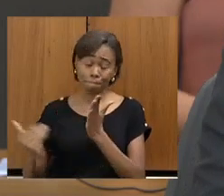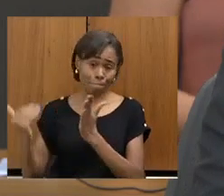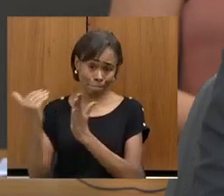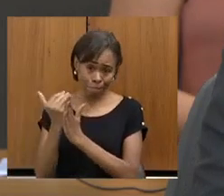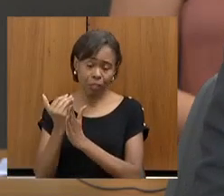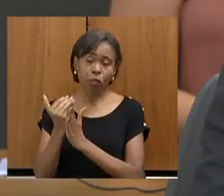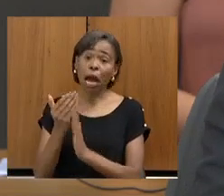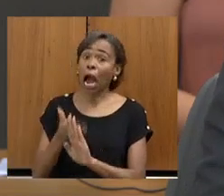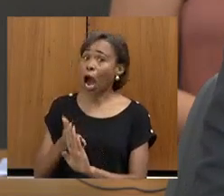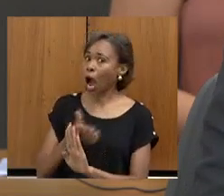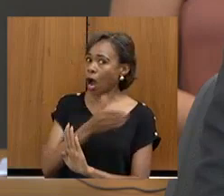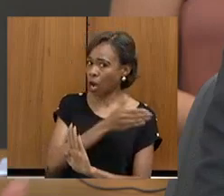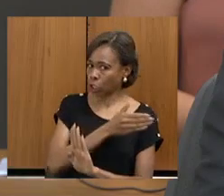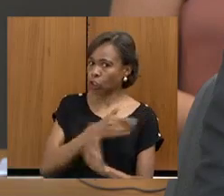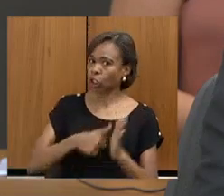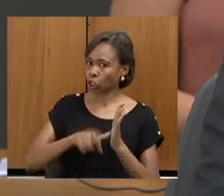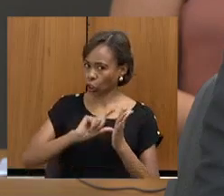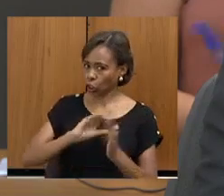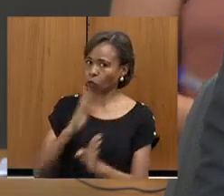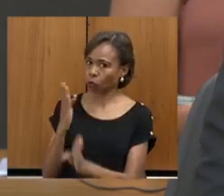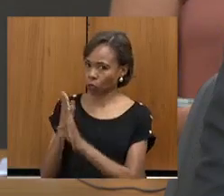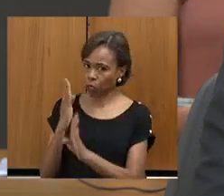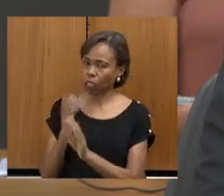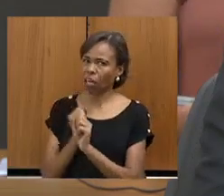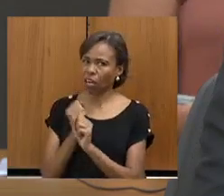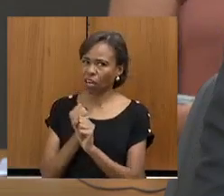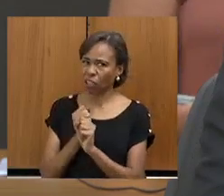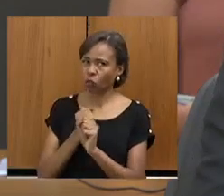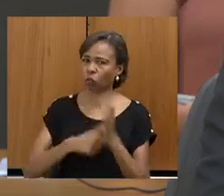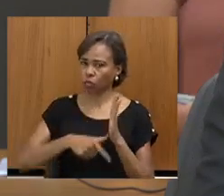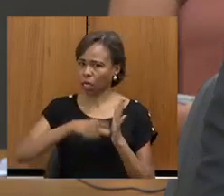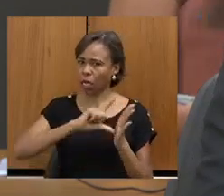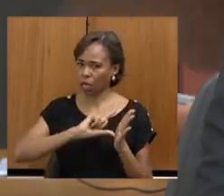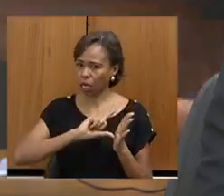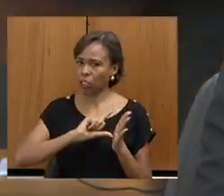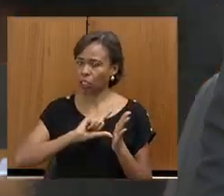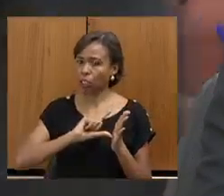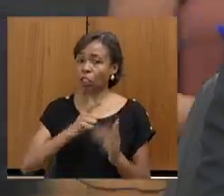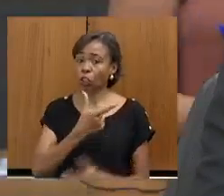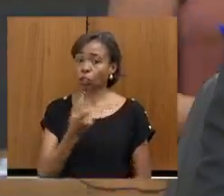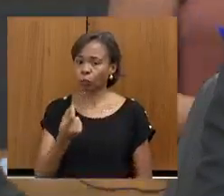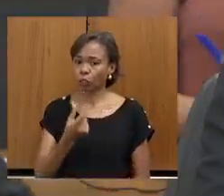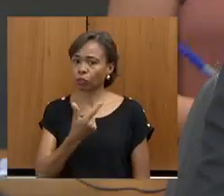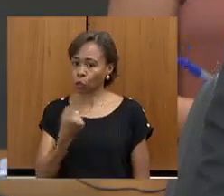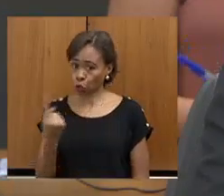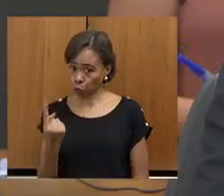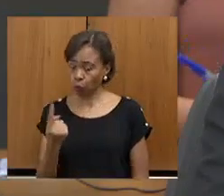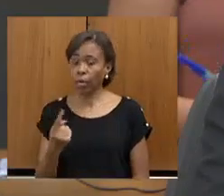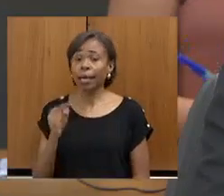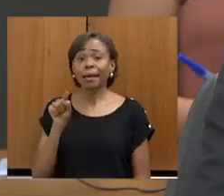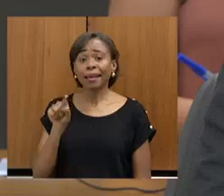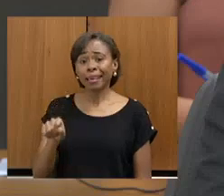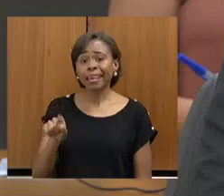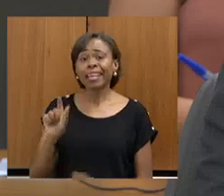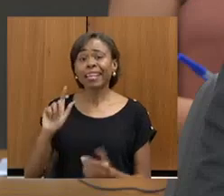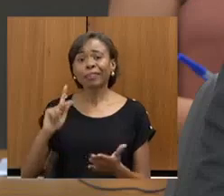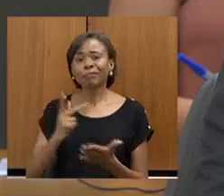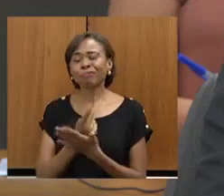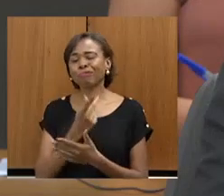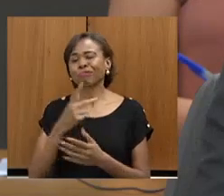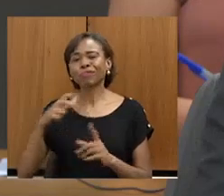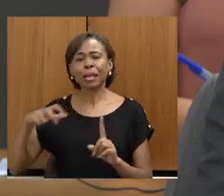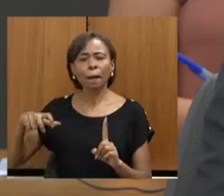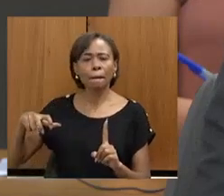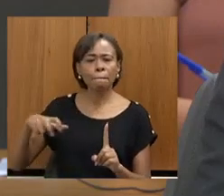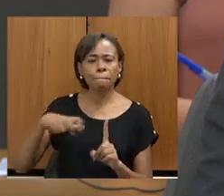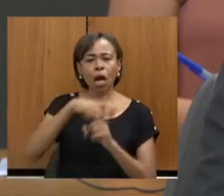2021, anos após esse diagnóstico, em 2021, sofreu um grave acidente de